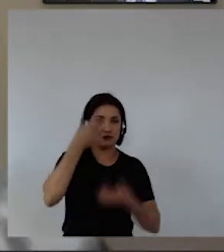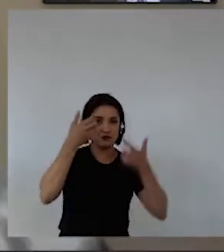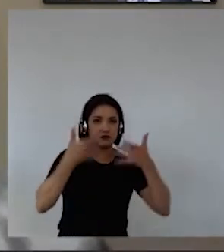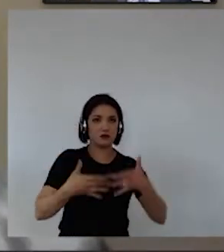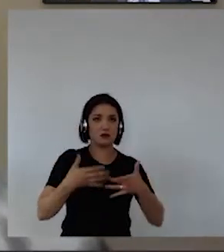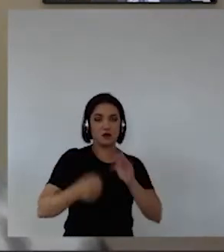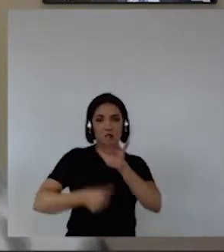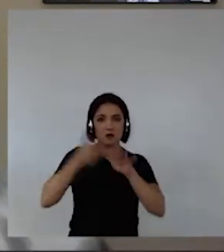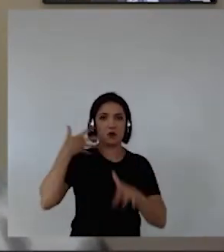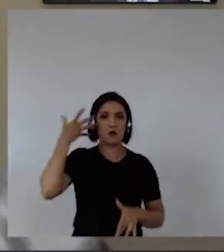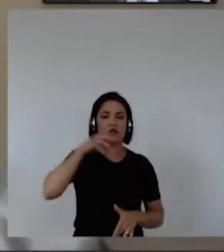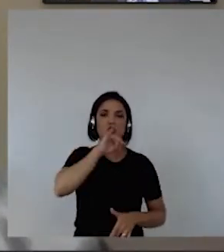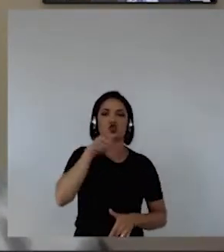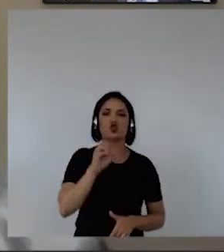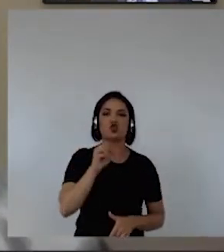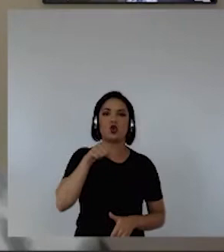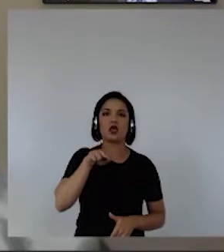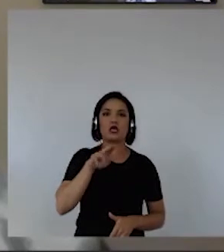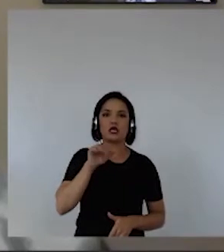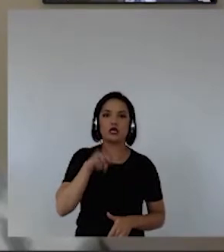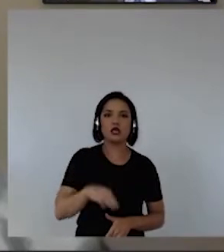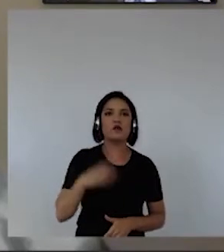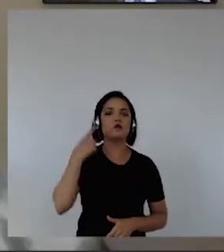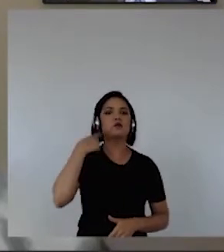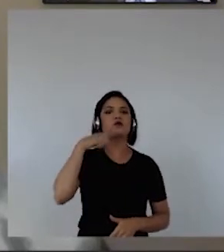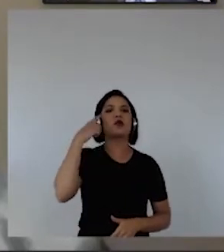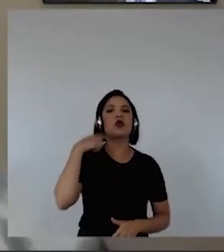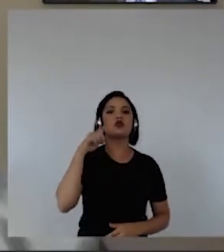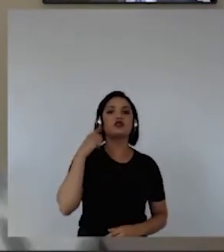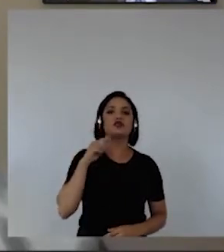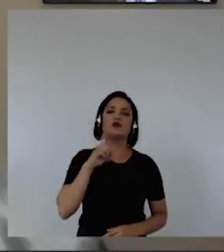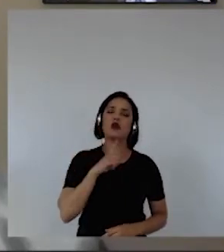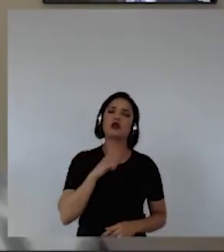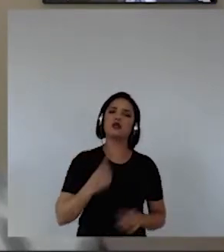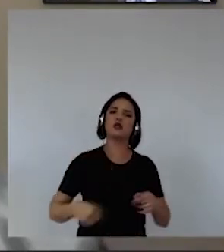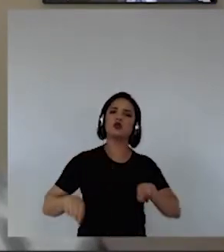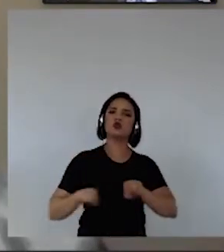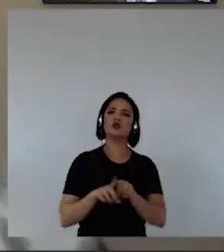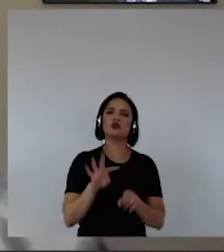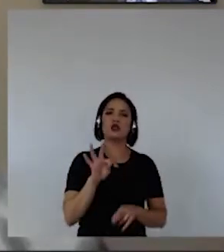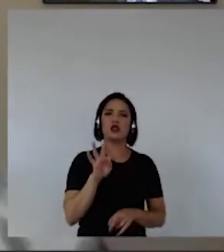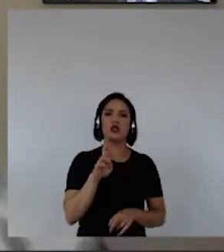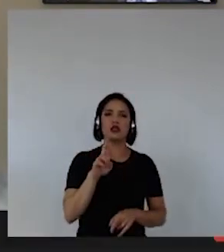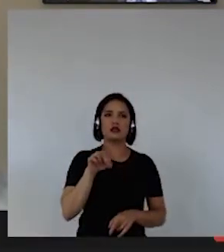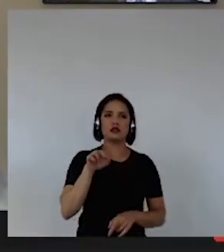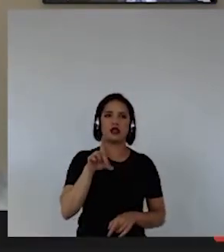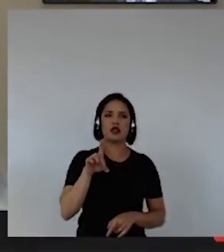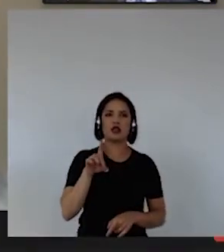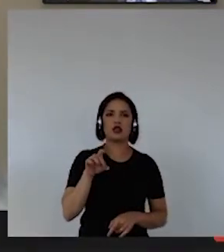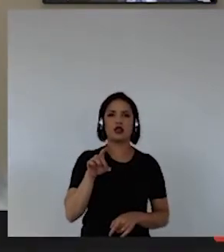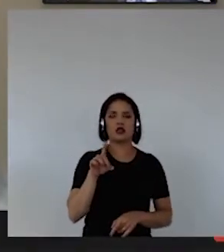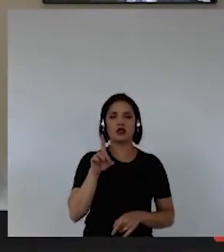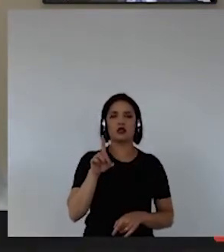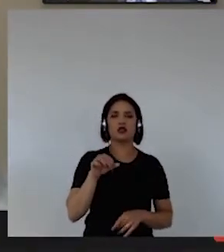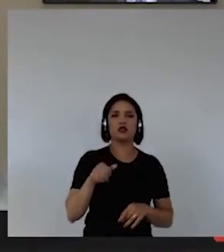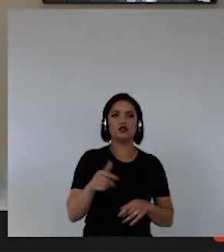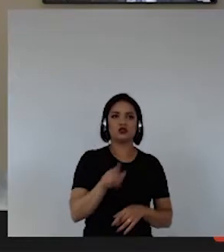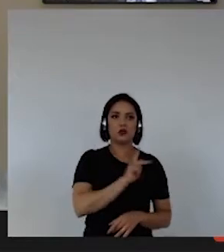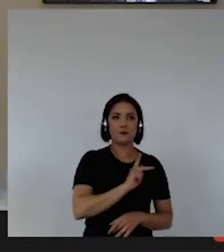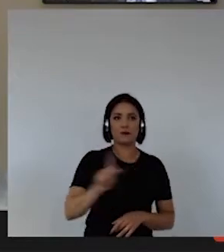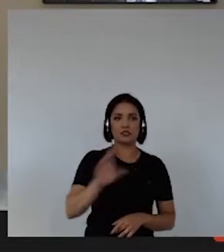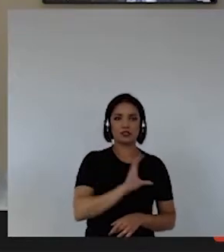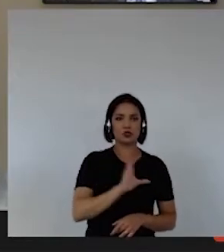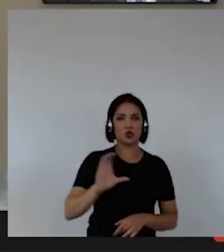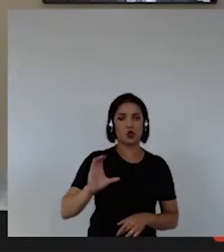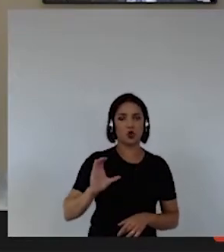Paiva Muniz, advogado, sócio da Trent, Rossi e Watanabe Advogados, presidente da